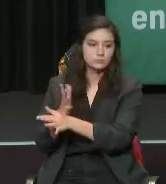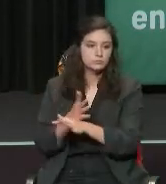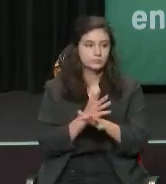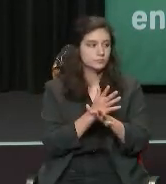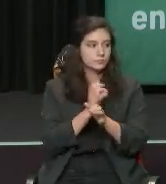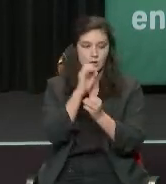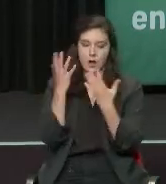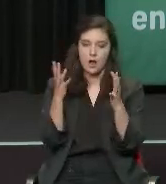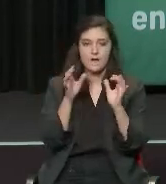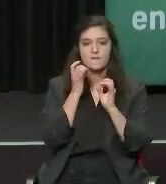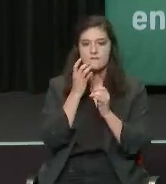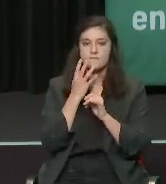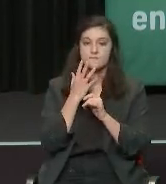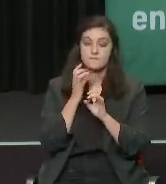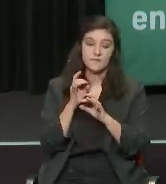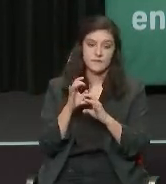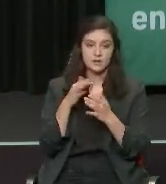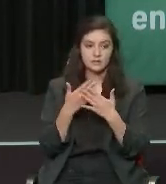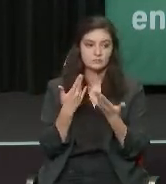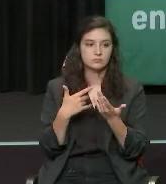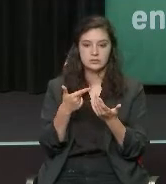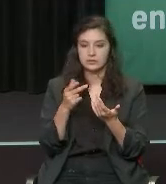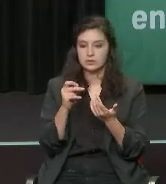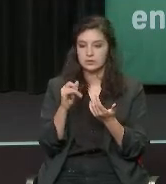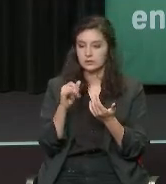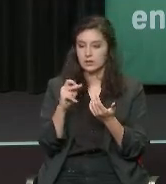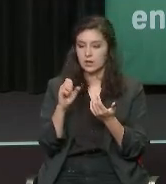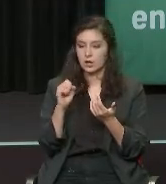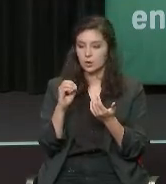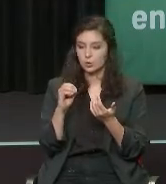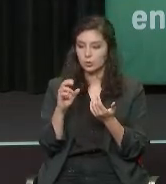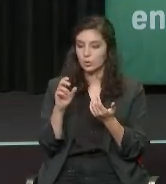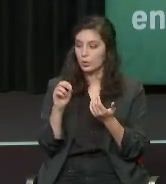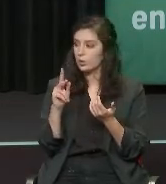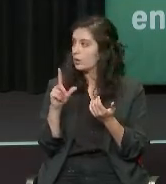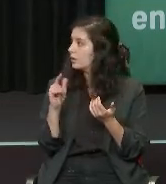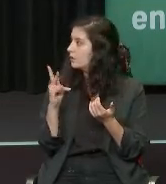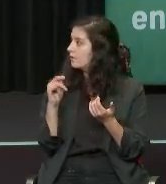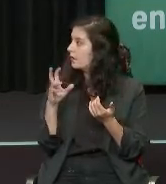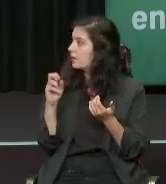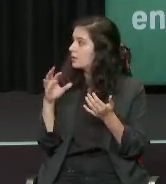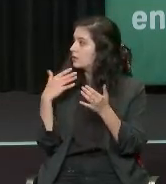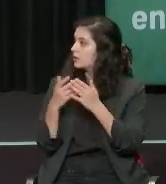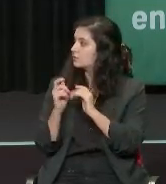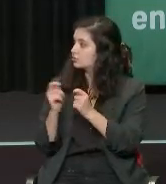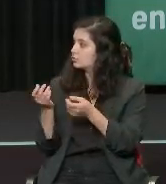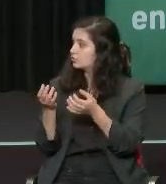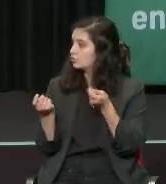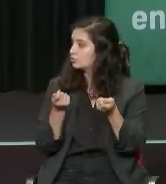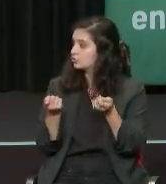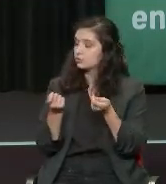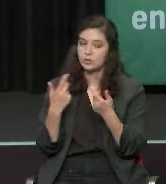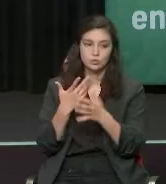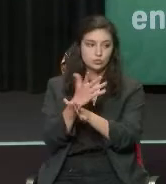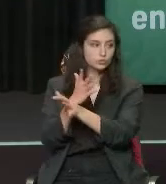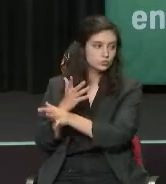calhar agora passava a palavra ao Tiago Oliveira, o Presidente da Agência Portuguesa para a Gestão dos Fogos Rurais. Não